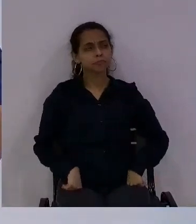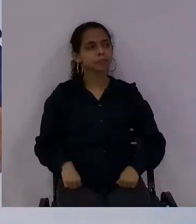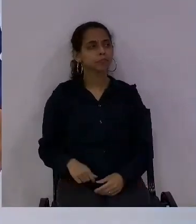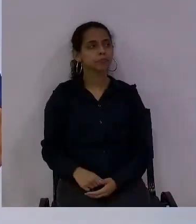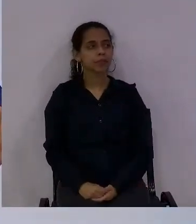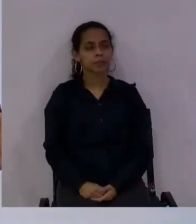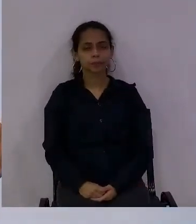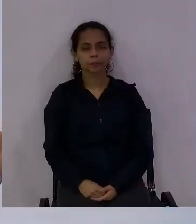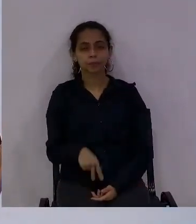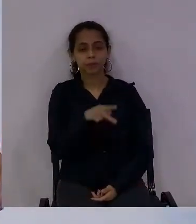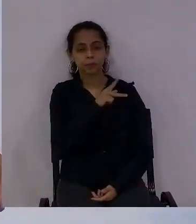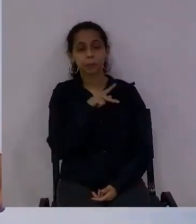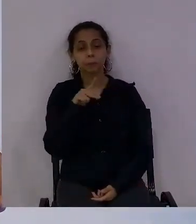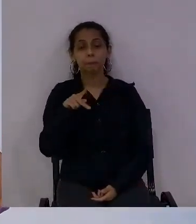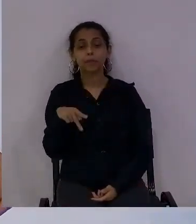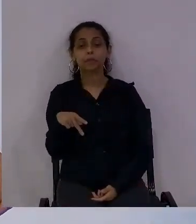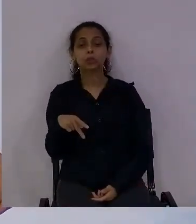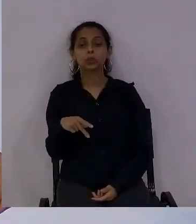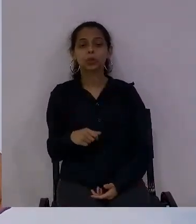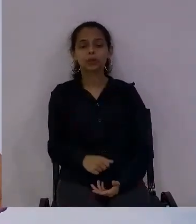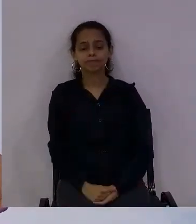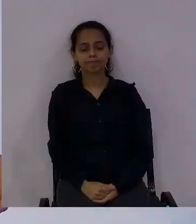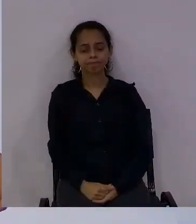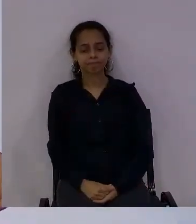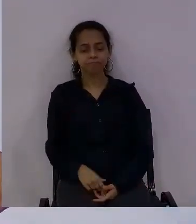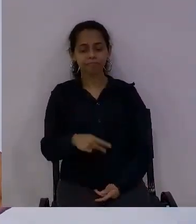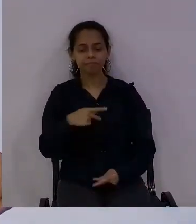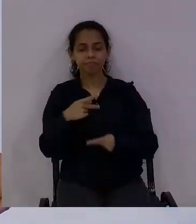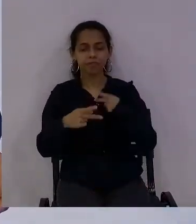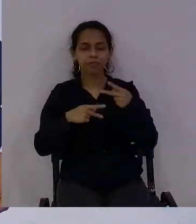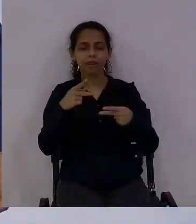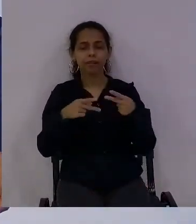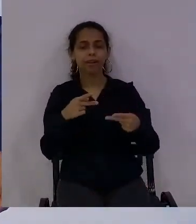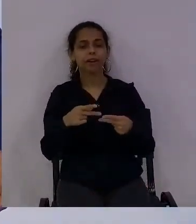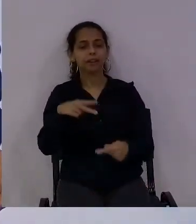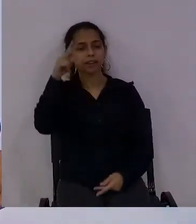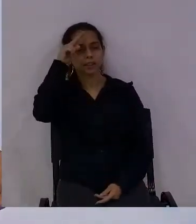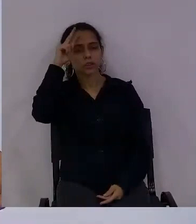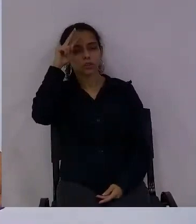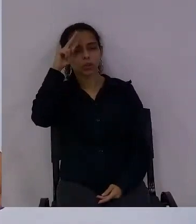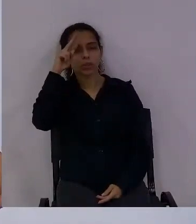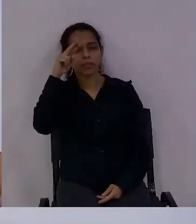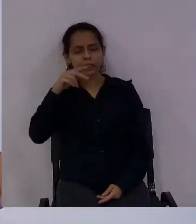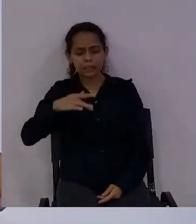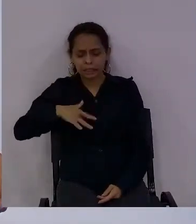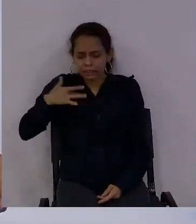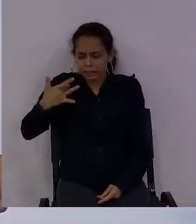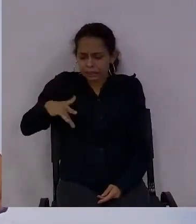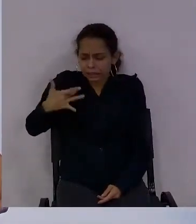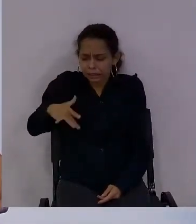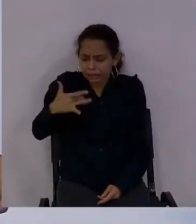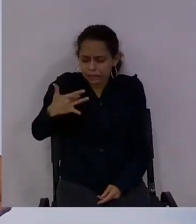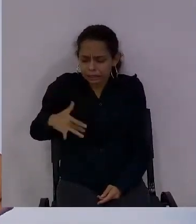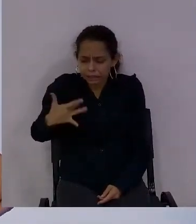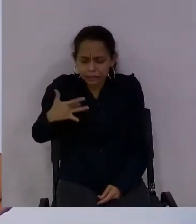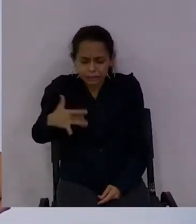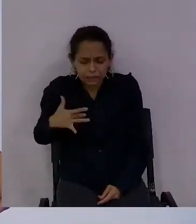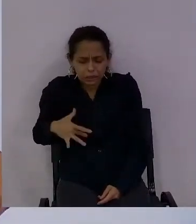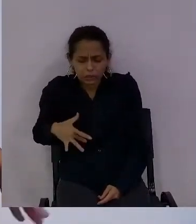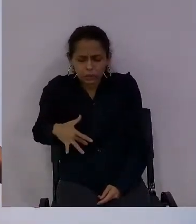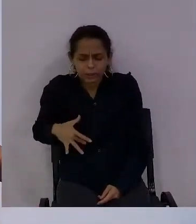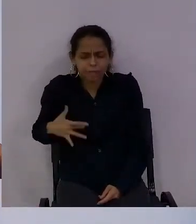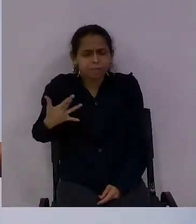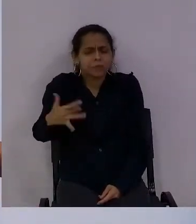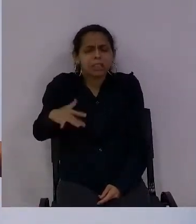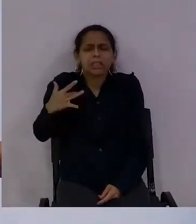Tomei uma caixa de Luftal pensando que eram só gases, mas aquilo não passava, a dor era insuportável, eu comecei a chorar, gemer de dor.